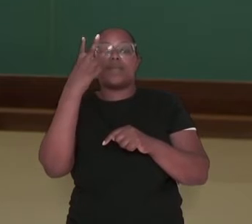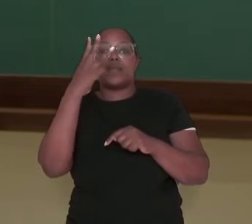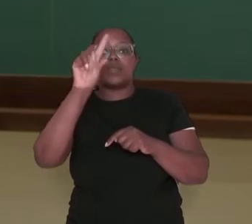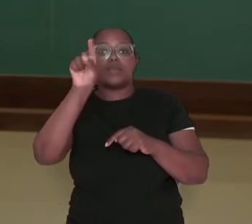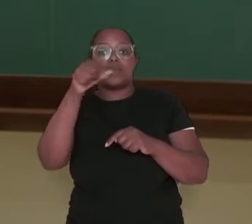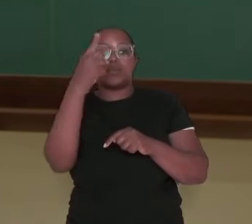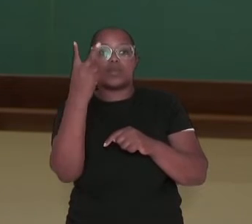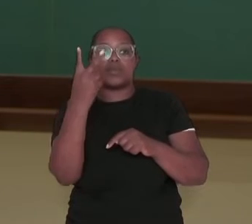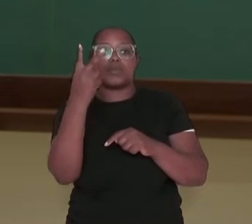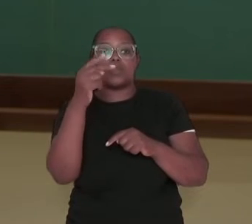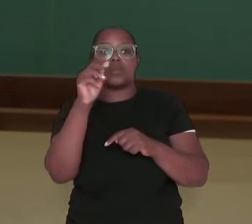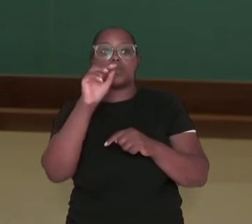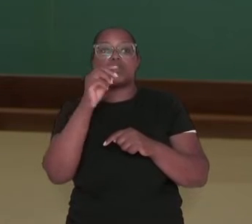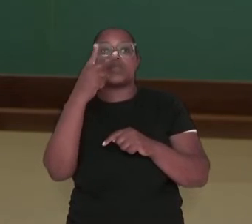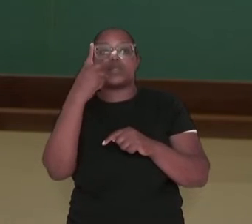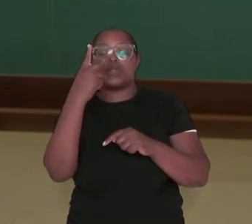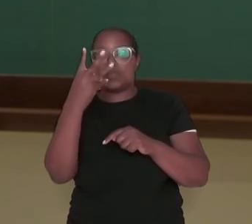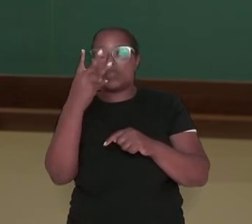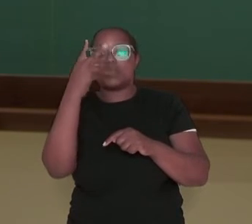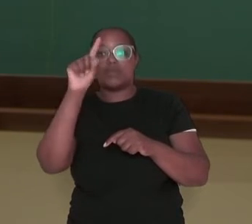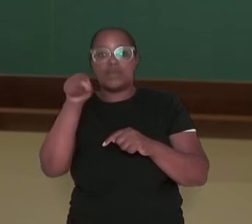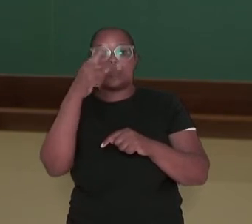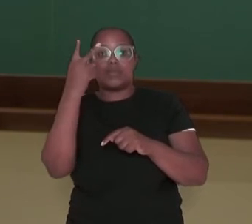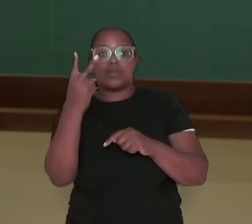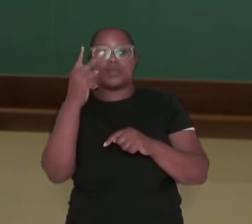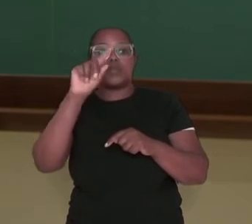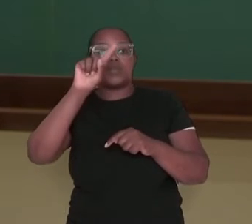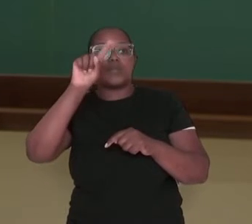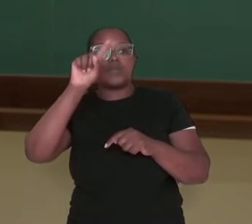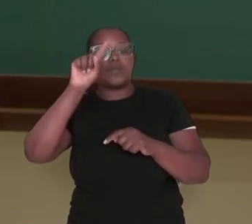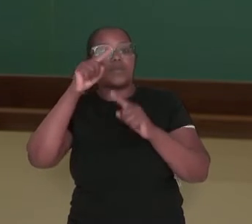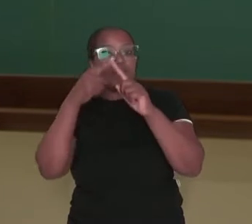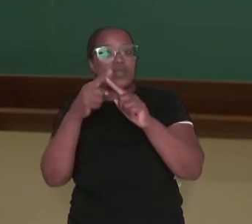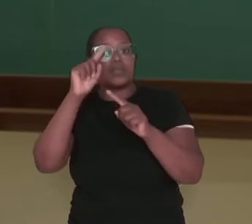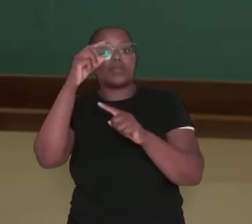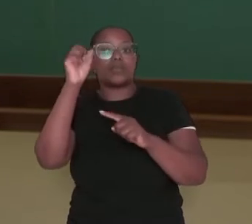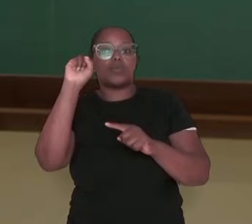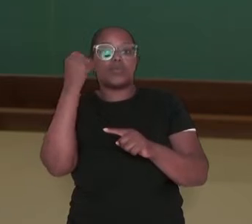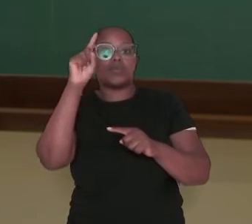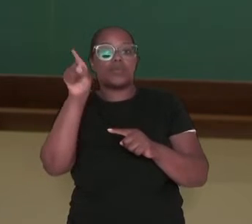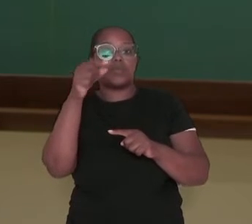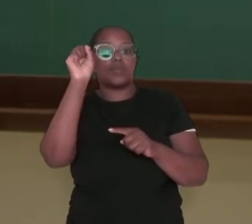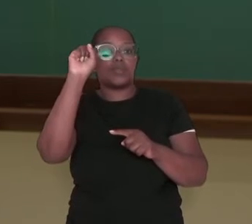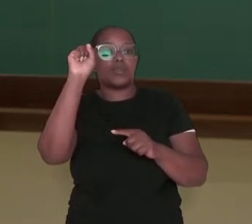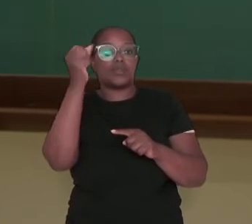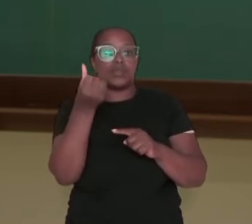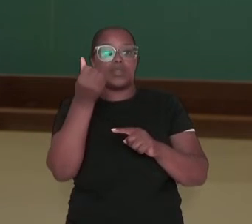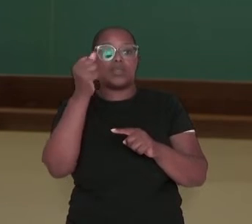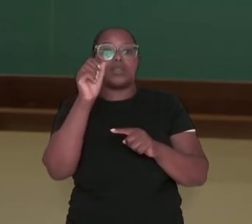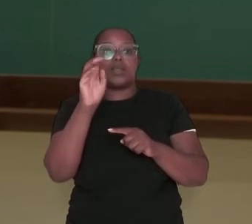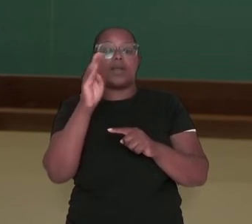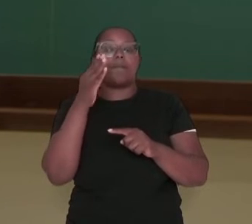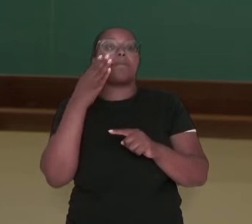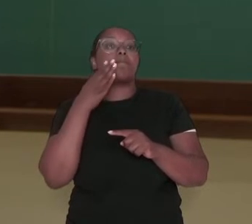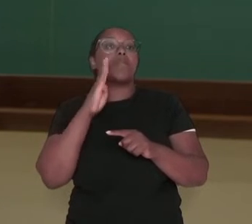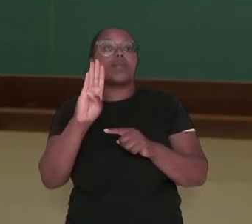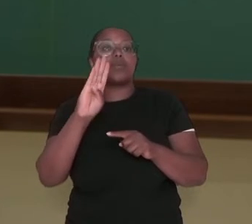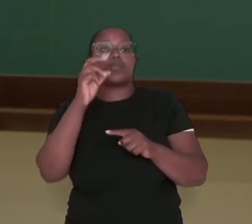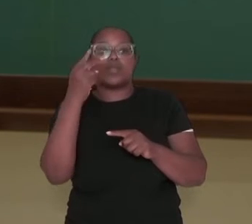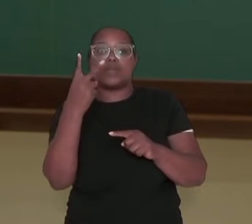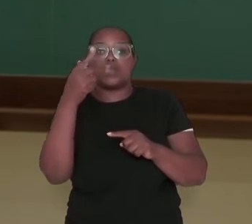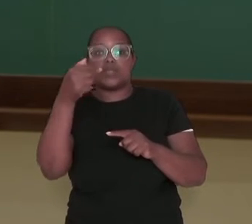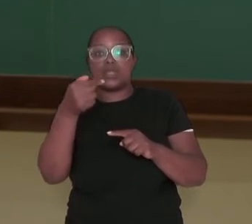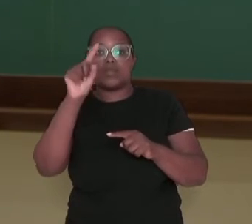3,2 gigabyte, 3,2 vezes 8,6 bilhões corresponde a 27,52 bilhões